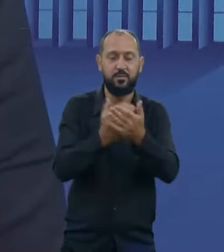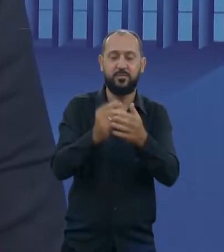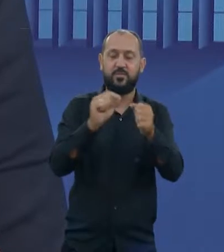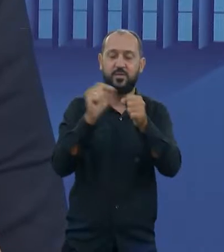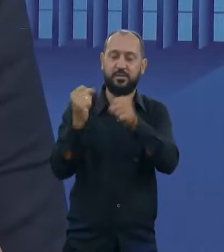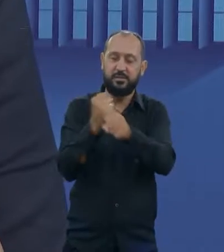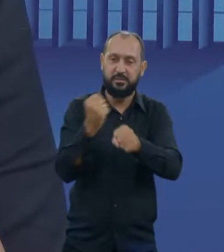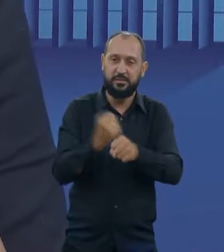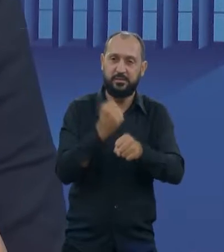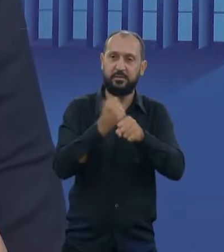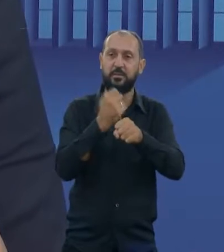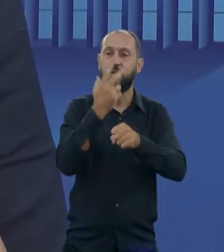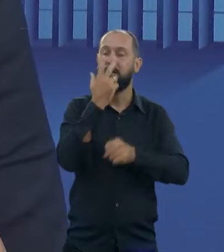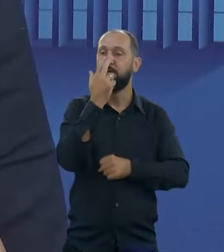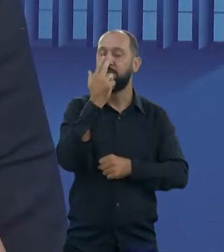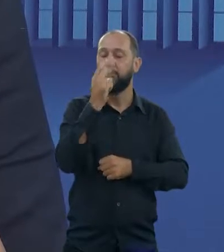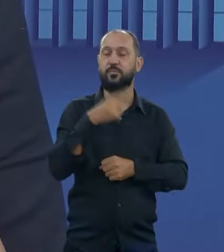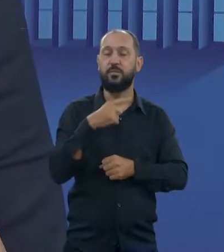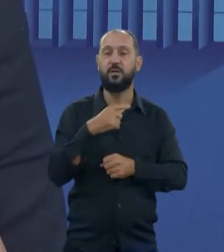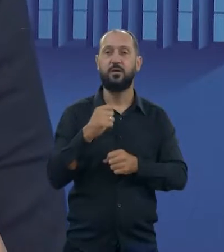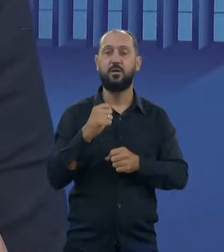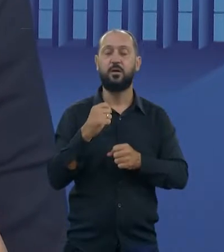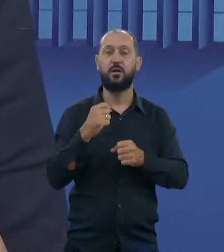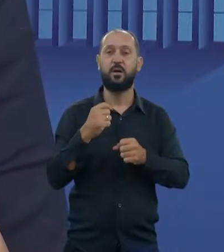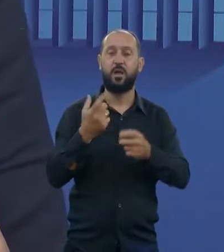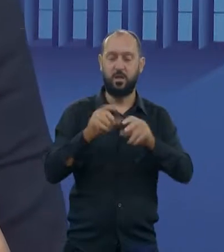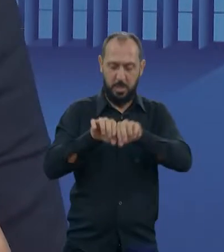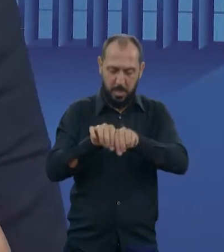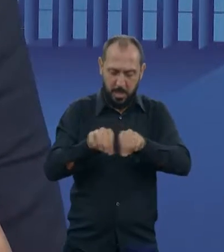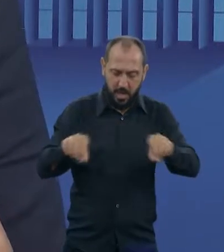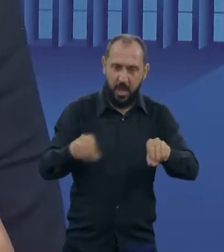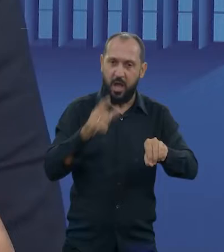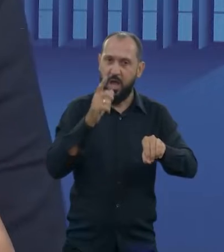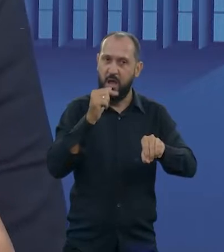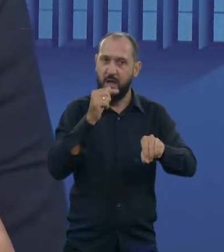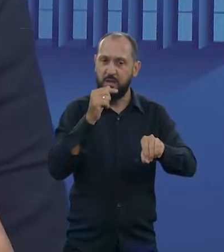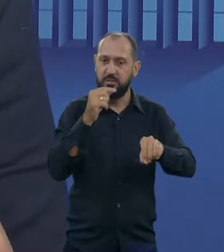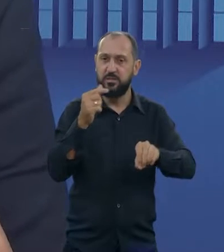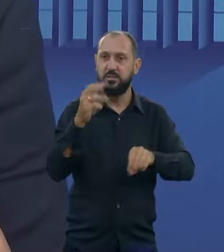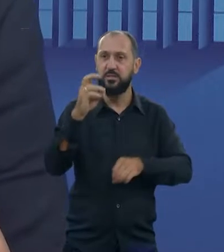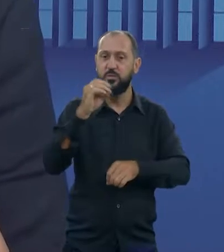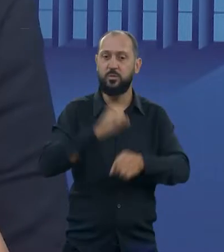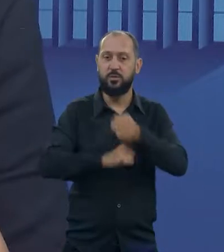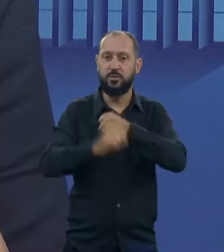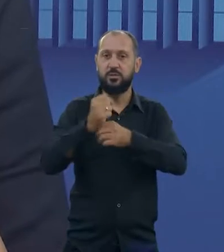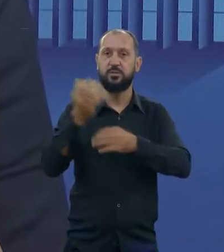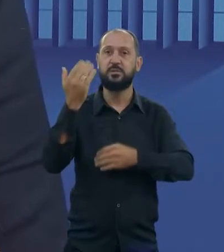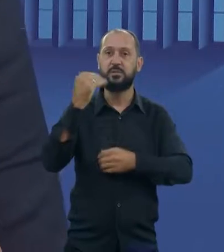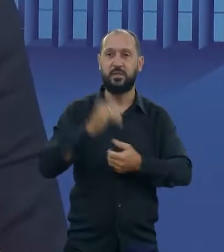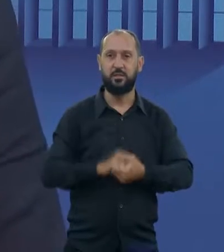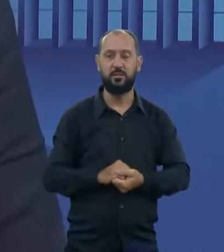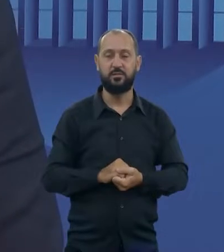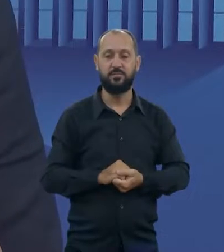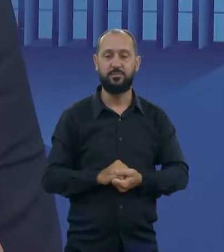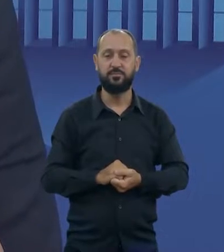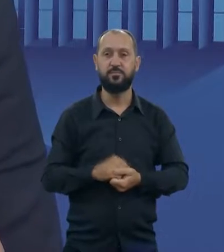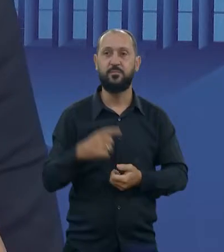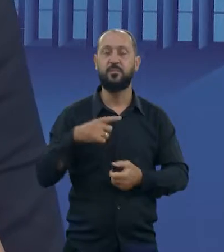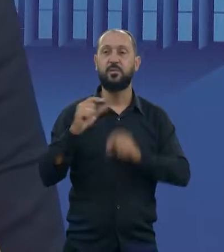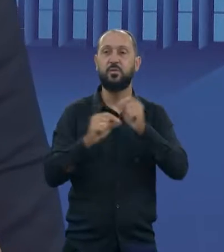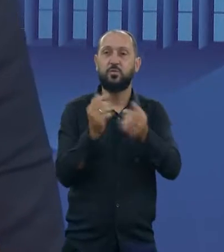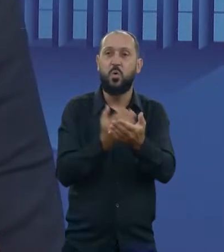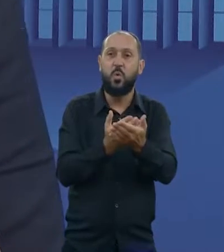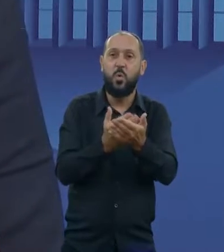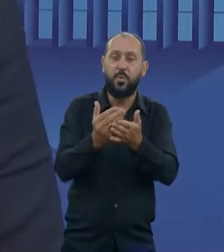começamos a fazer essa reforma, encontramos canos, a parte hidráulica de 50 anos atrás, praticamente da